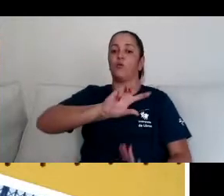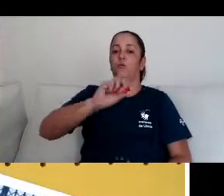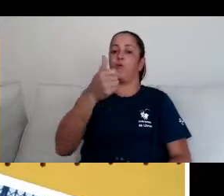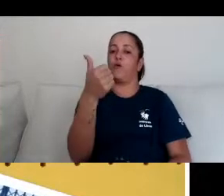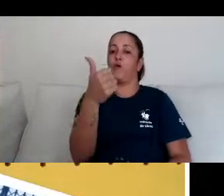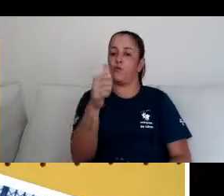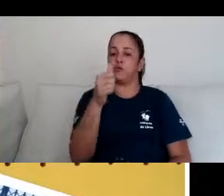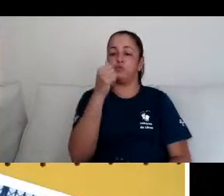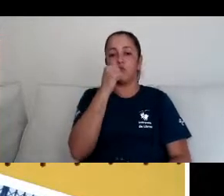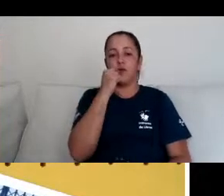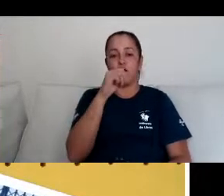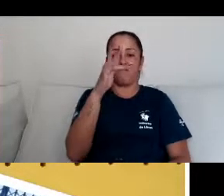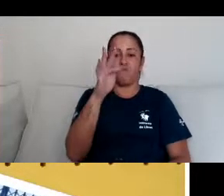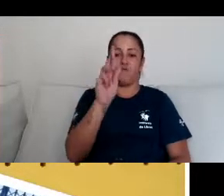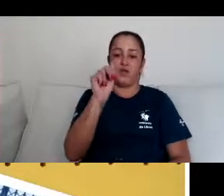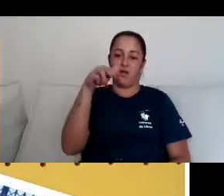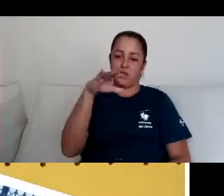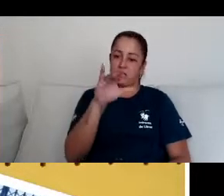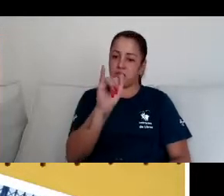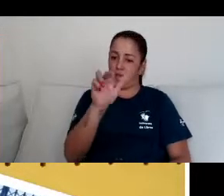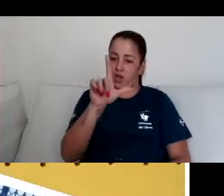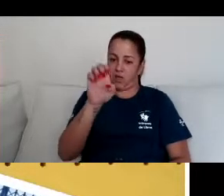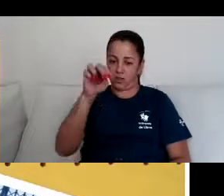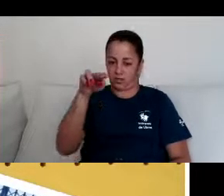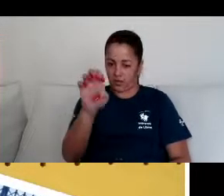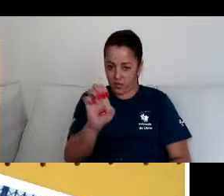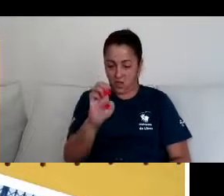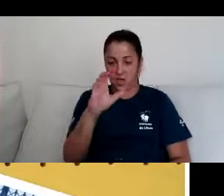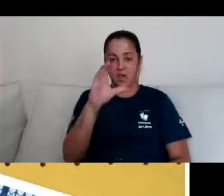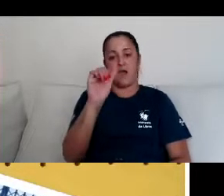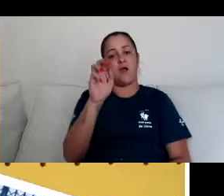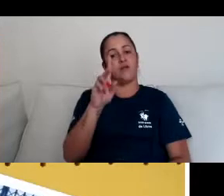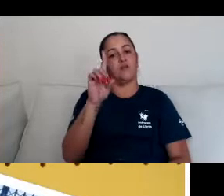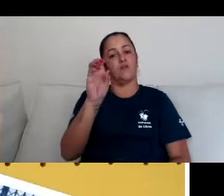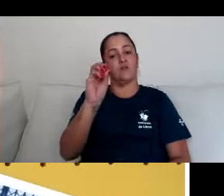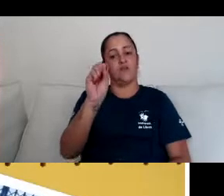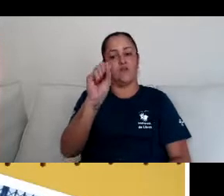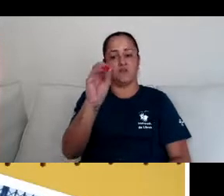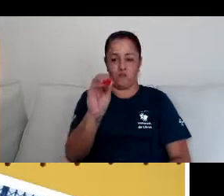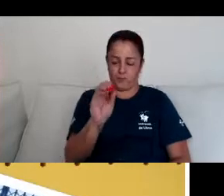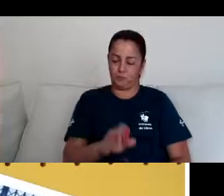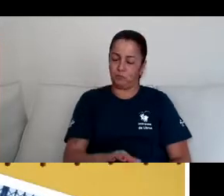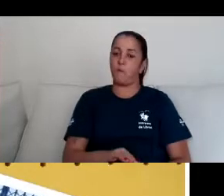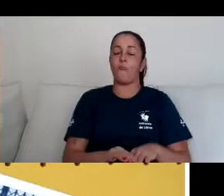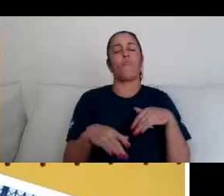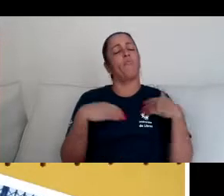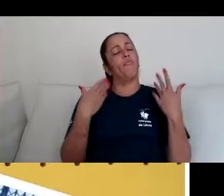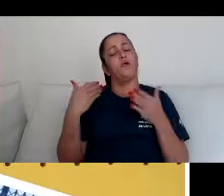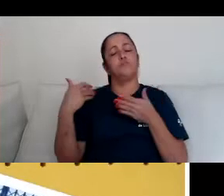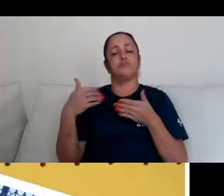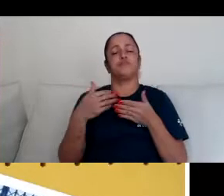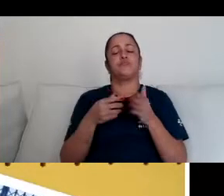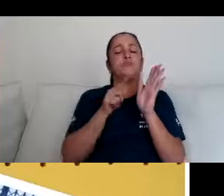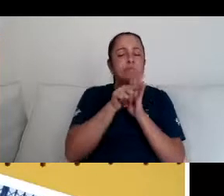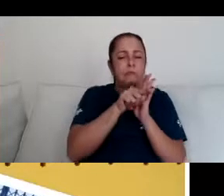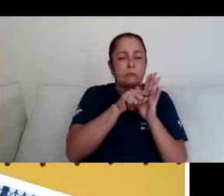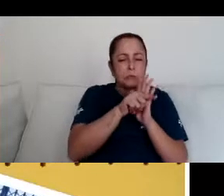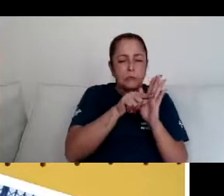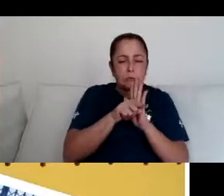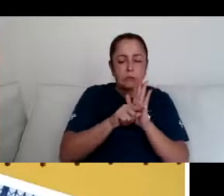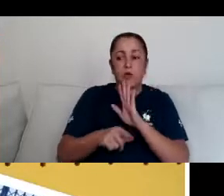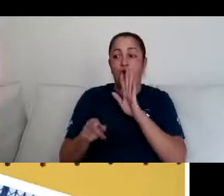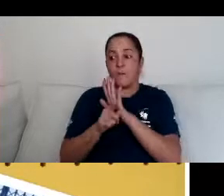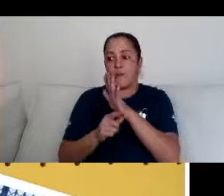Cardoso. Bom, durante a pesquisa, fizemos um levantamento no acervo do Sistema Municipal